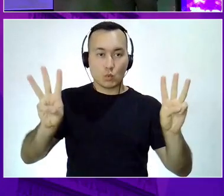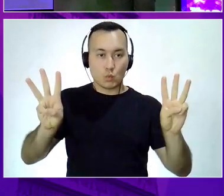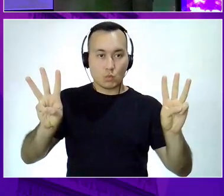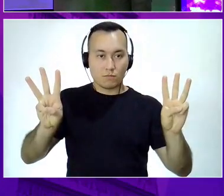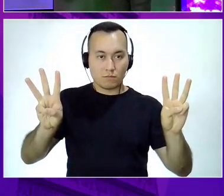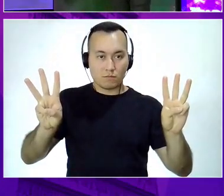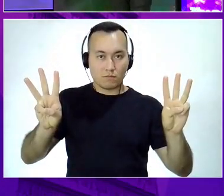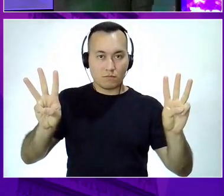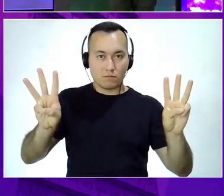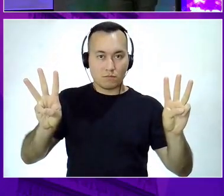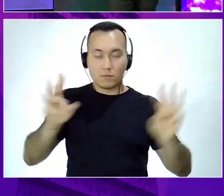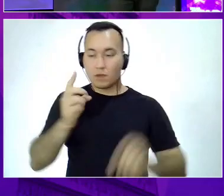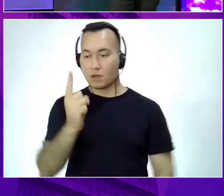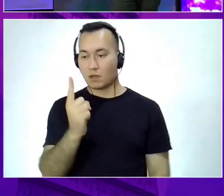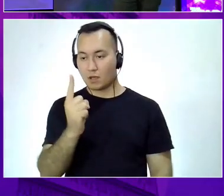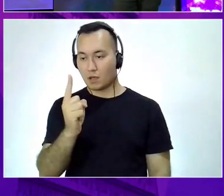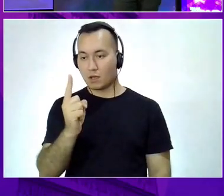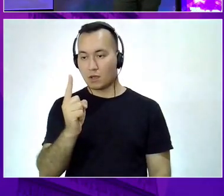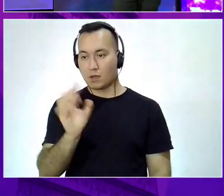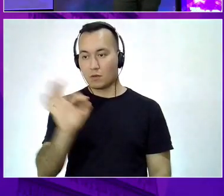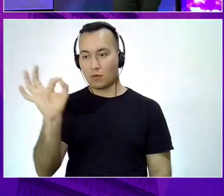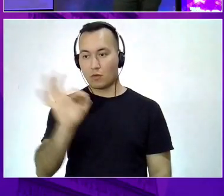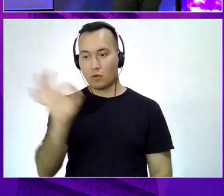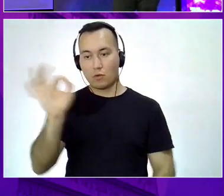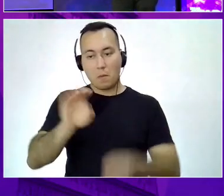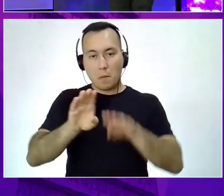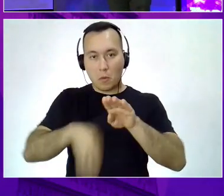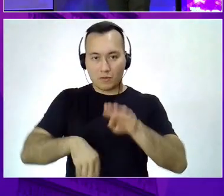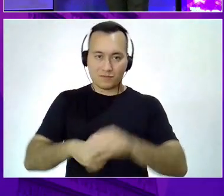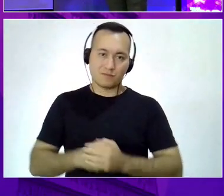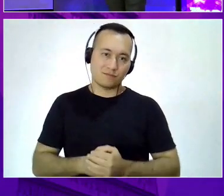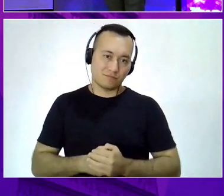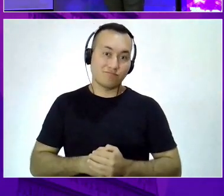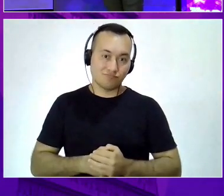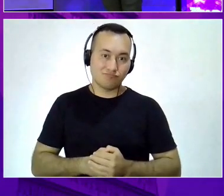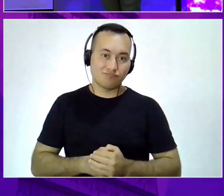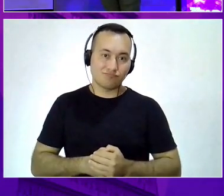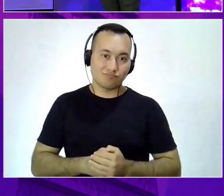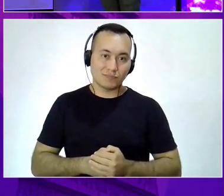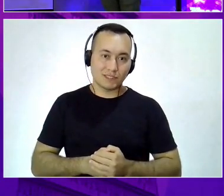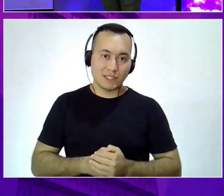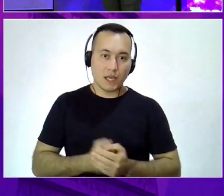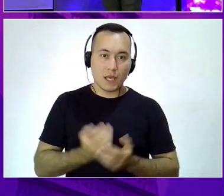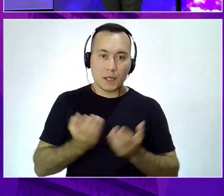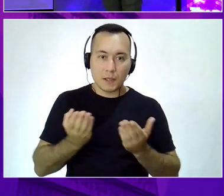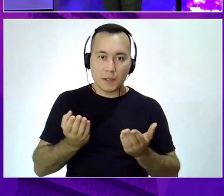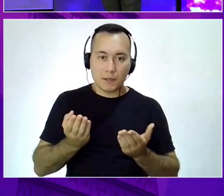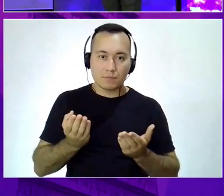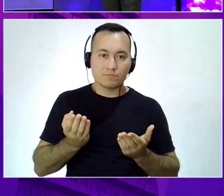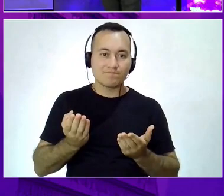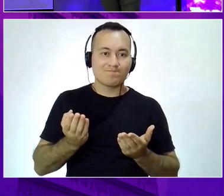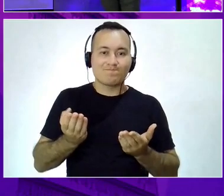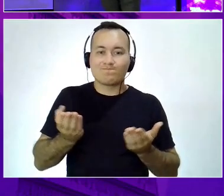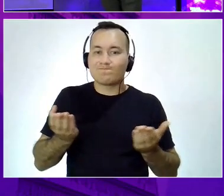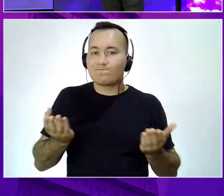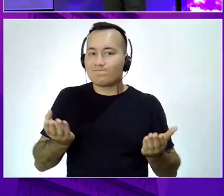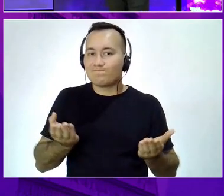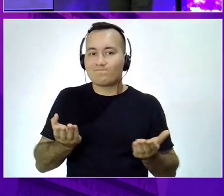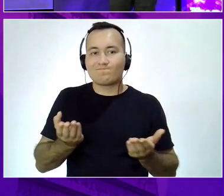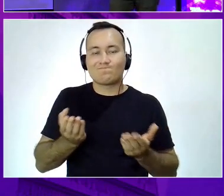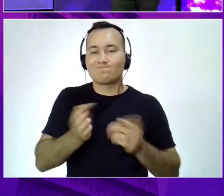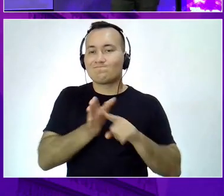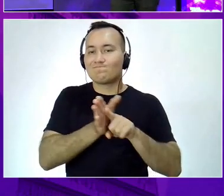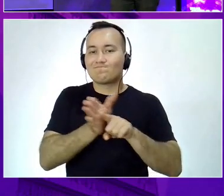consórcio mundial que mede o nível de acessibilidade dos sites, dos produtos digitais, enfim,